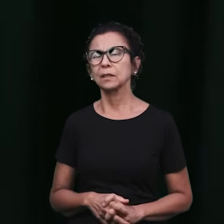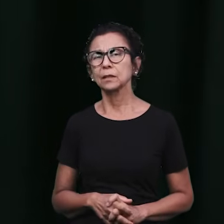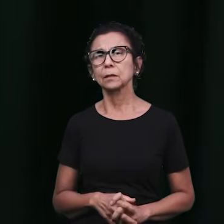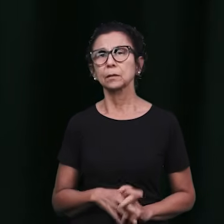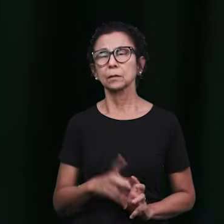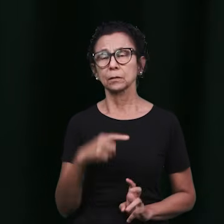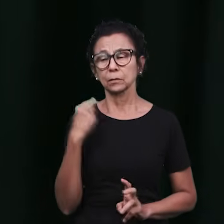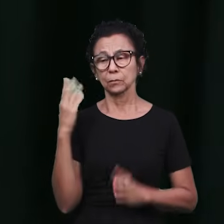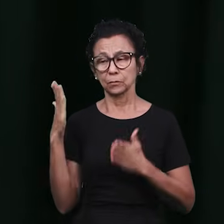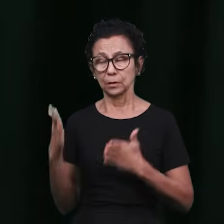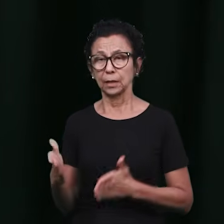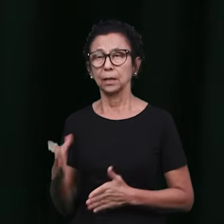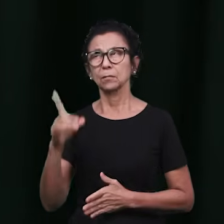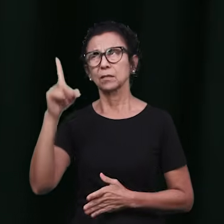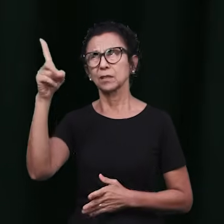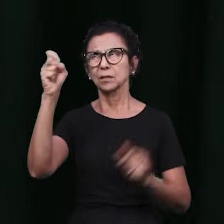família,